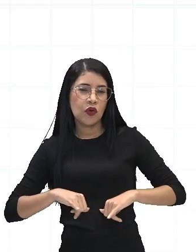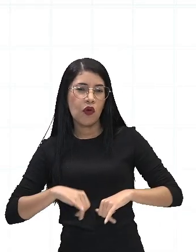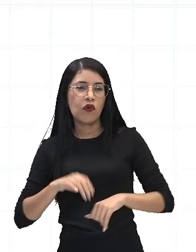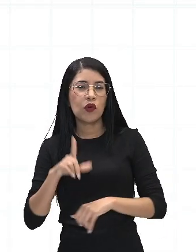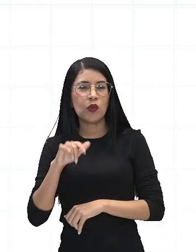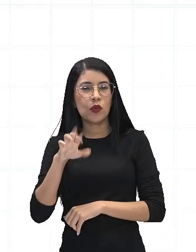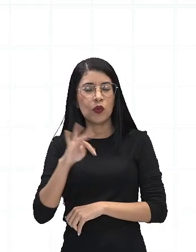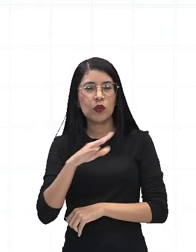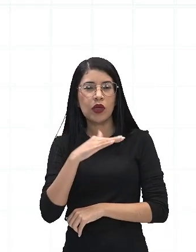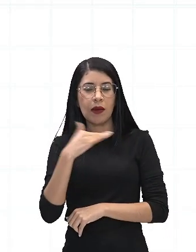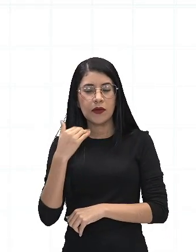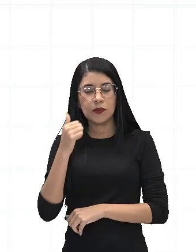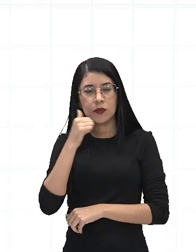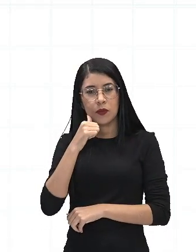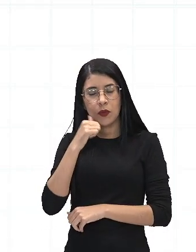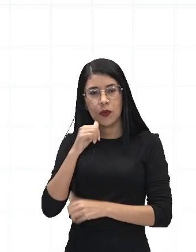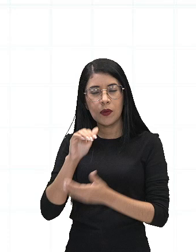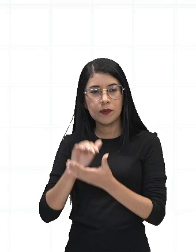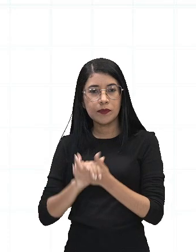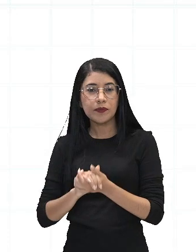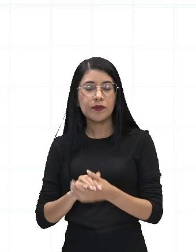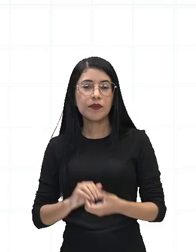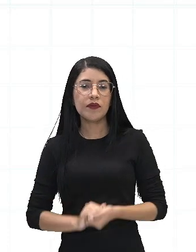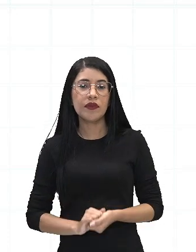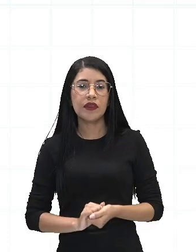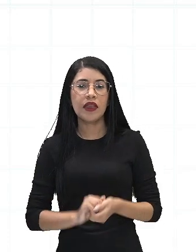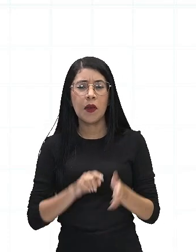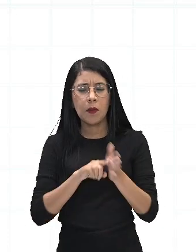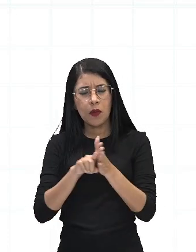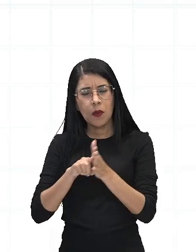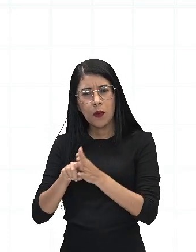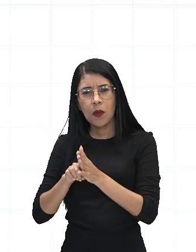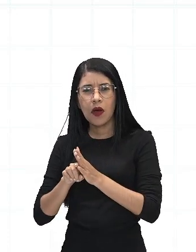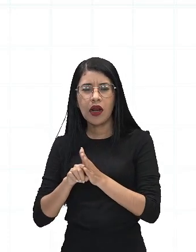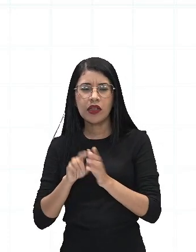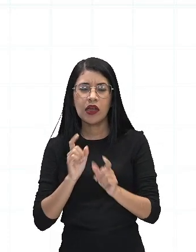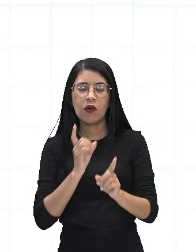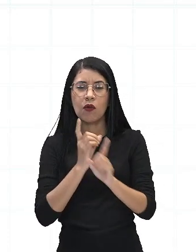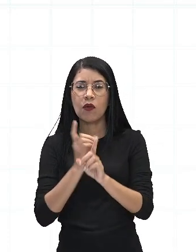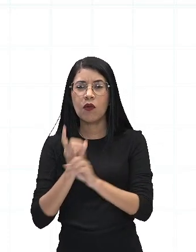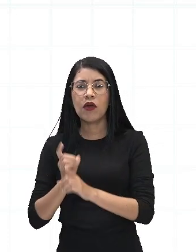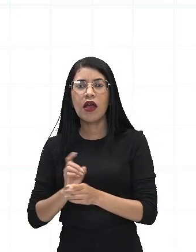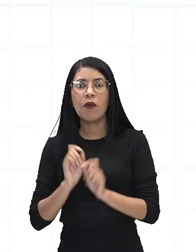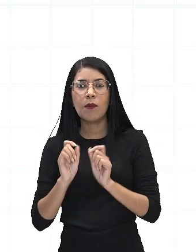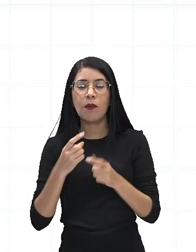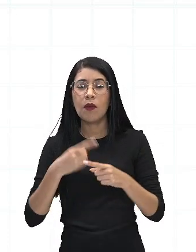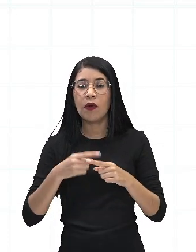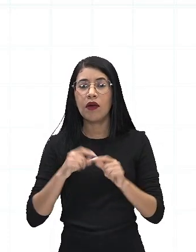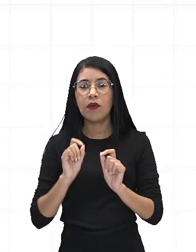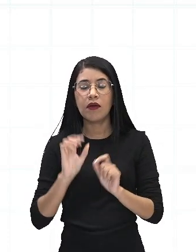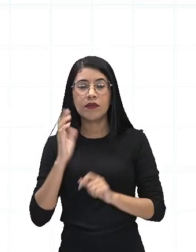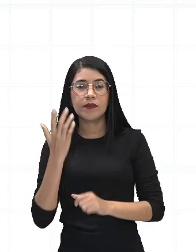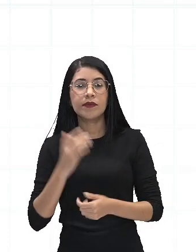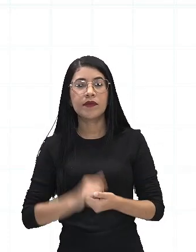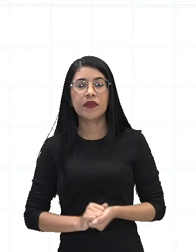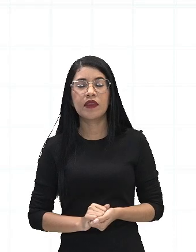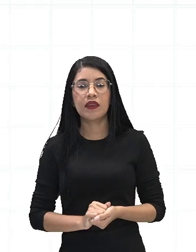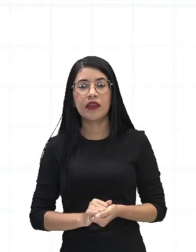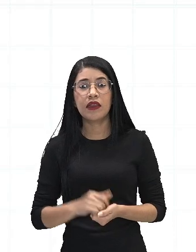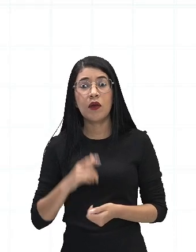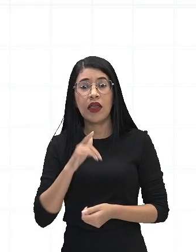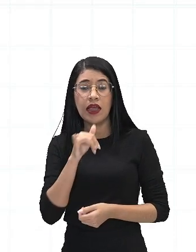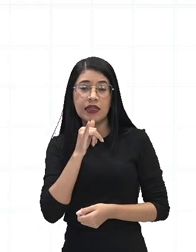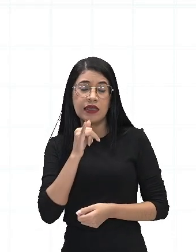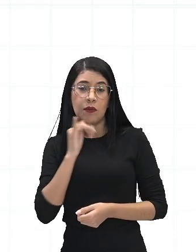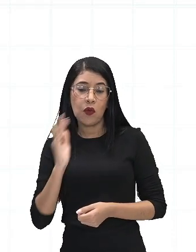de respostas. Porque, entre descobertas inusitadas, como um boto que